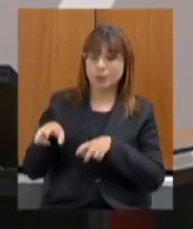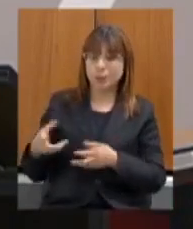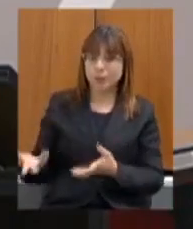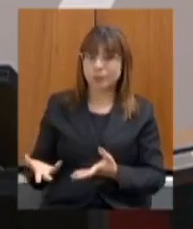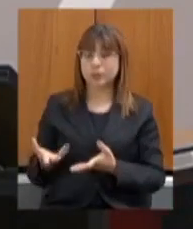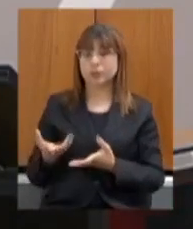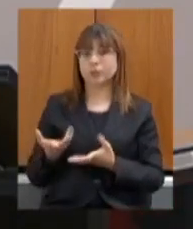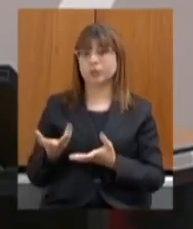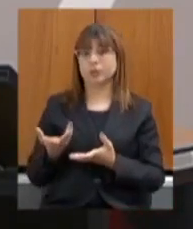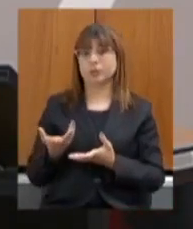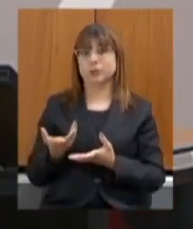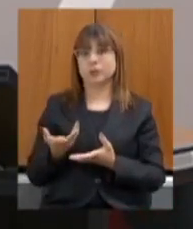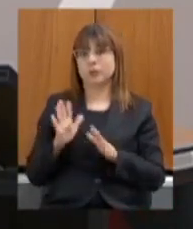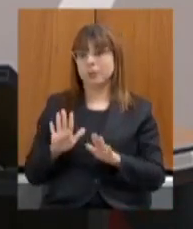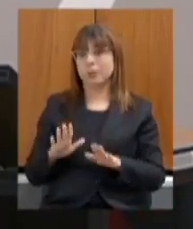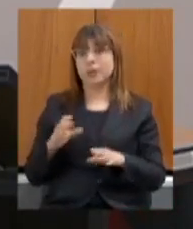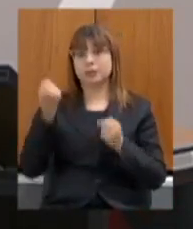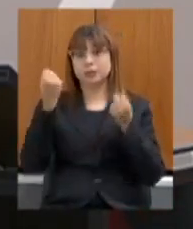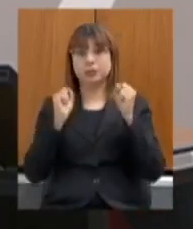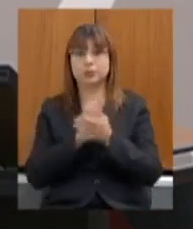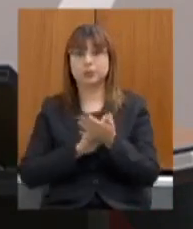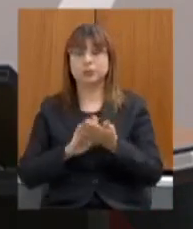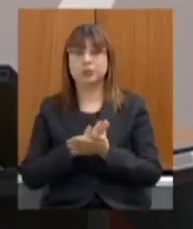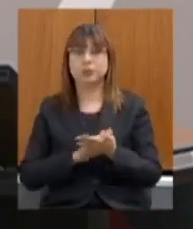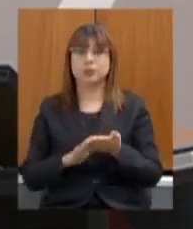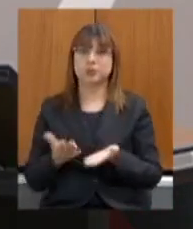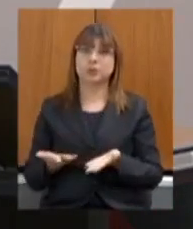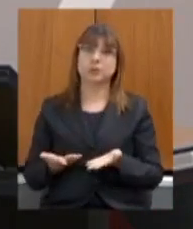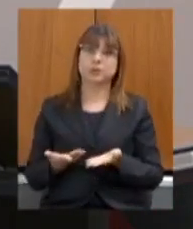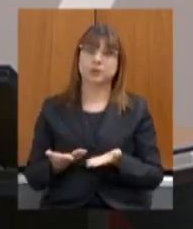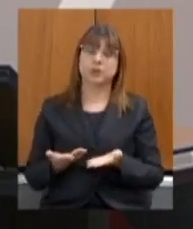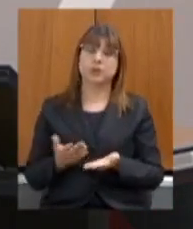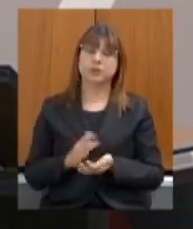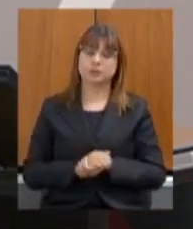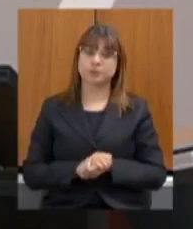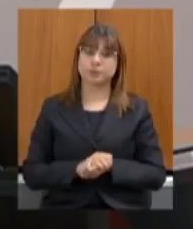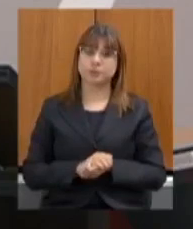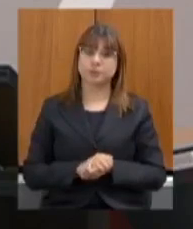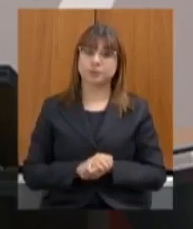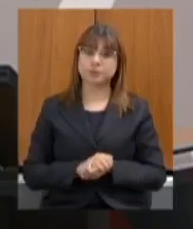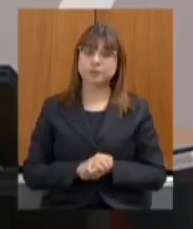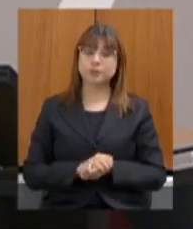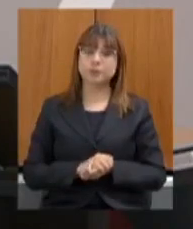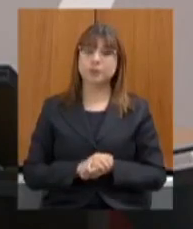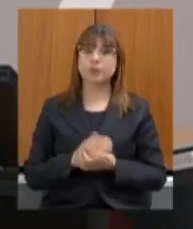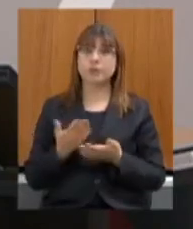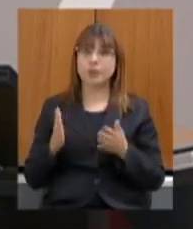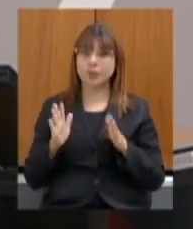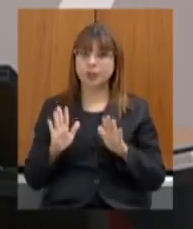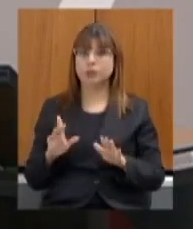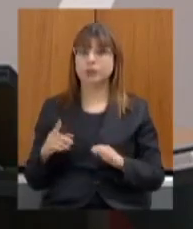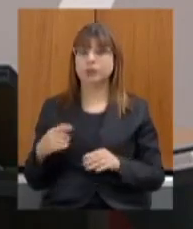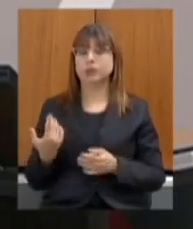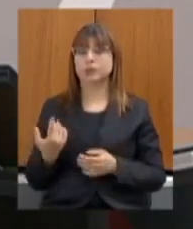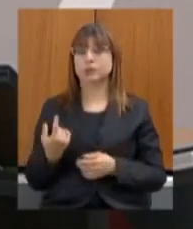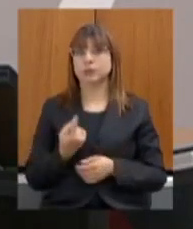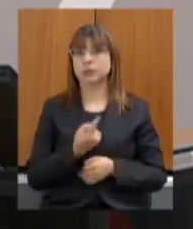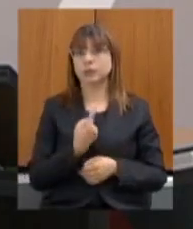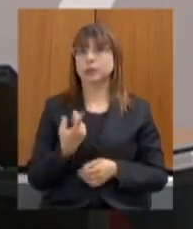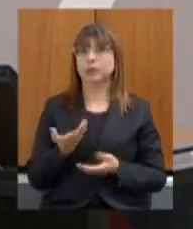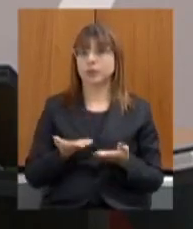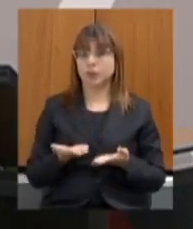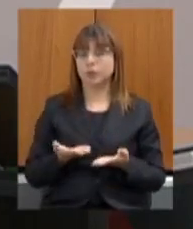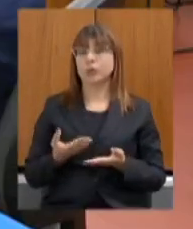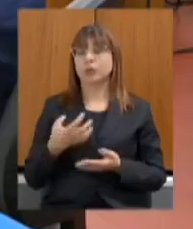gerar melhores condições de emprego, por ser uma região com essa característica, e aí estamos sentindo